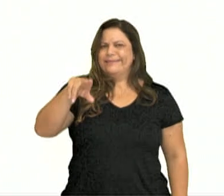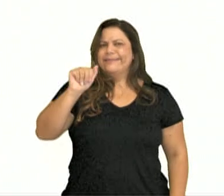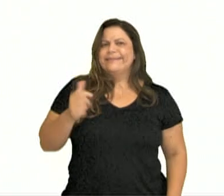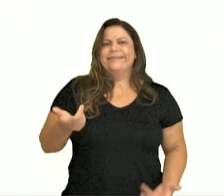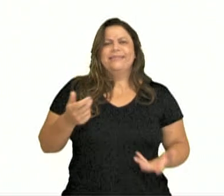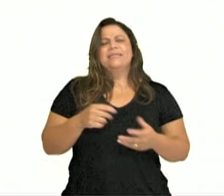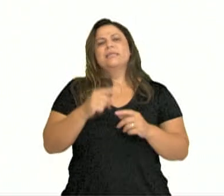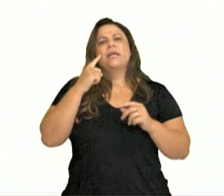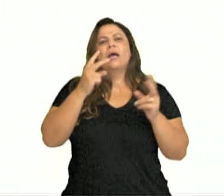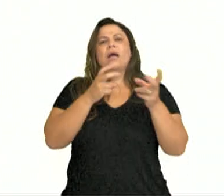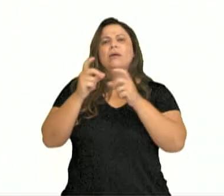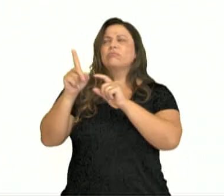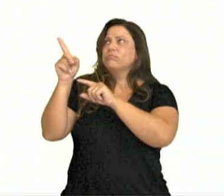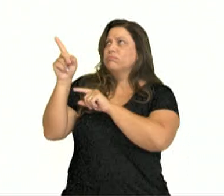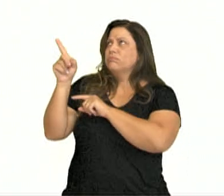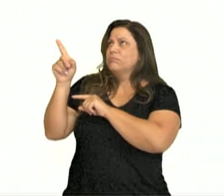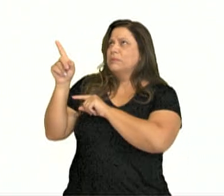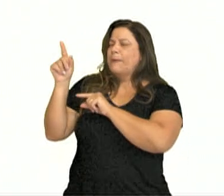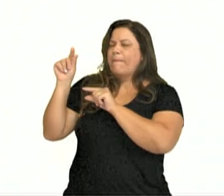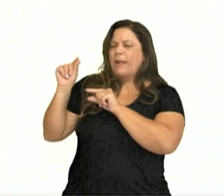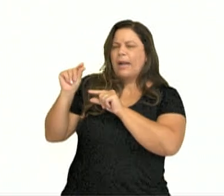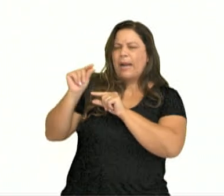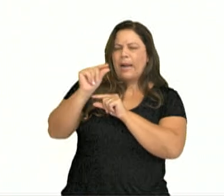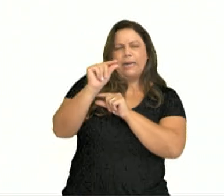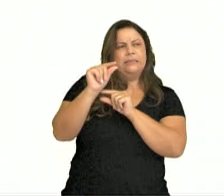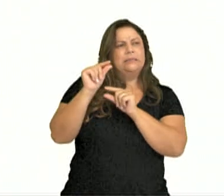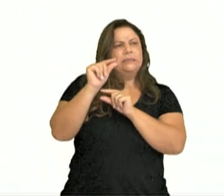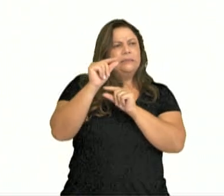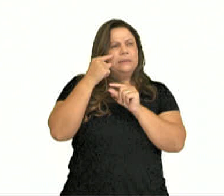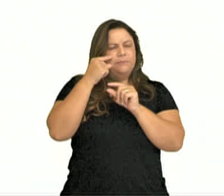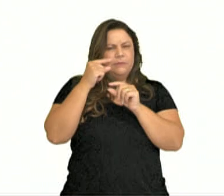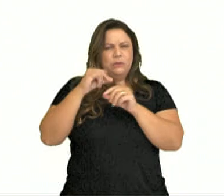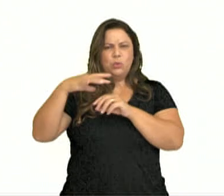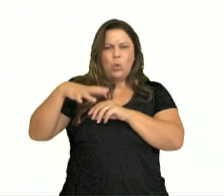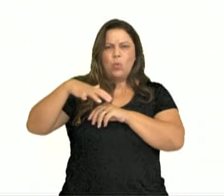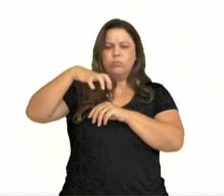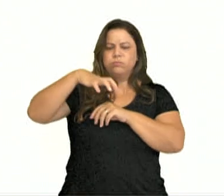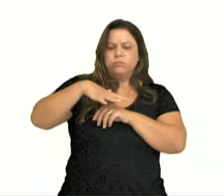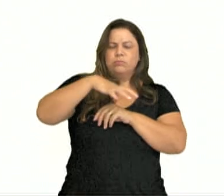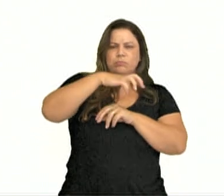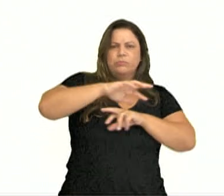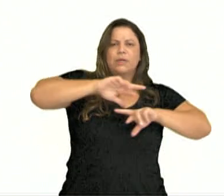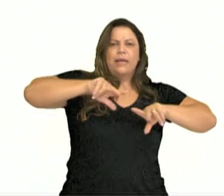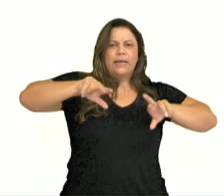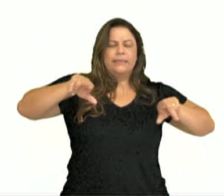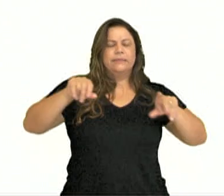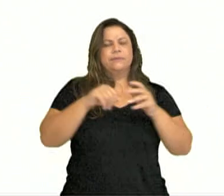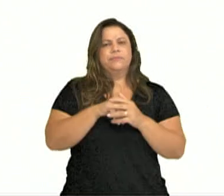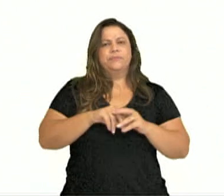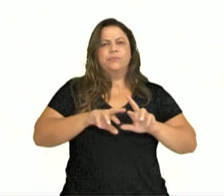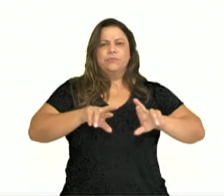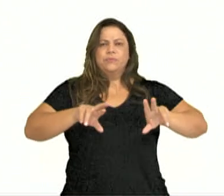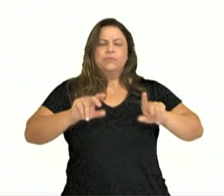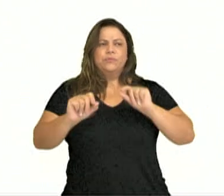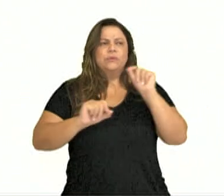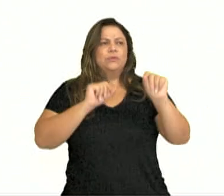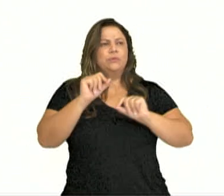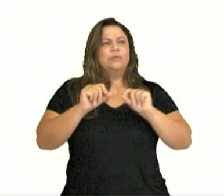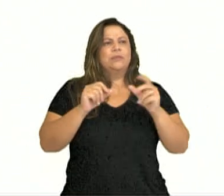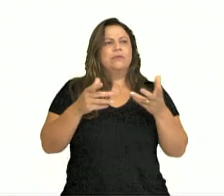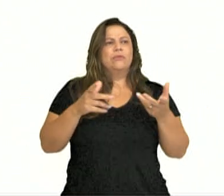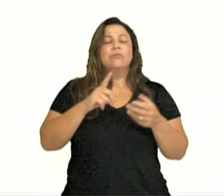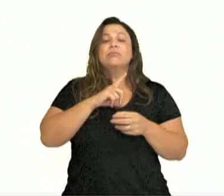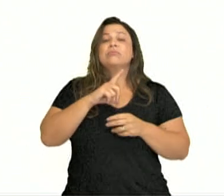Essas microalgas do gênero Dinophysis, elas produzem uma certa toxina quando ocorre